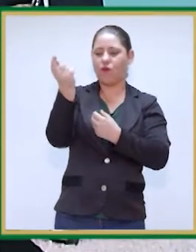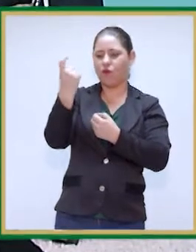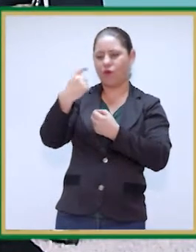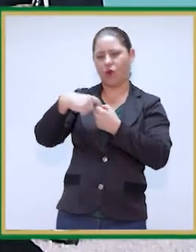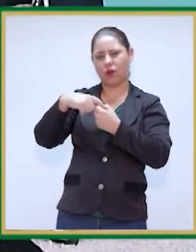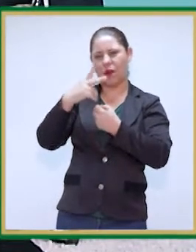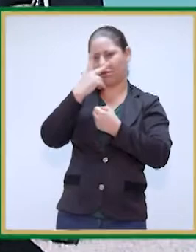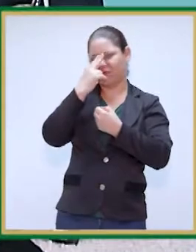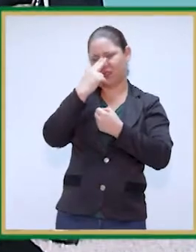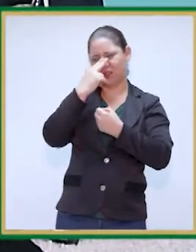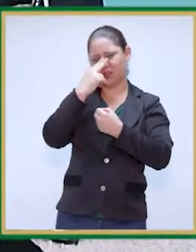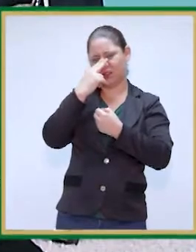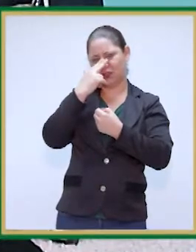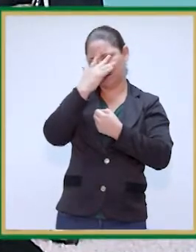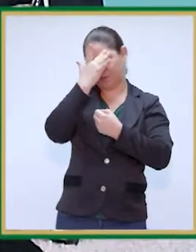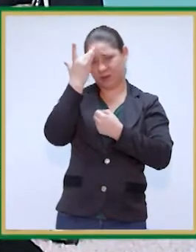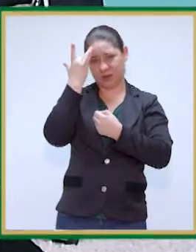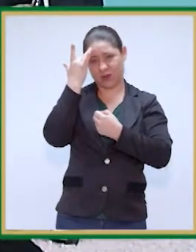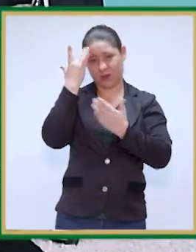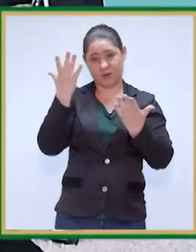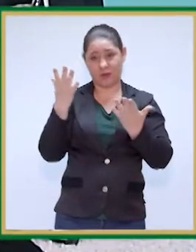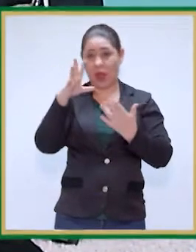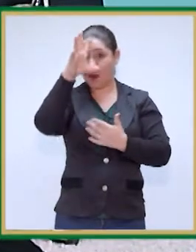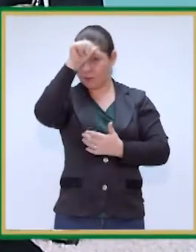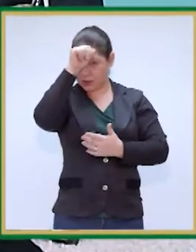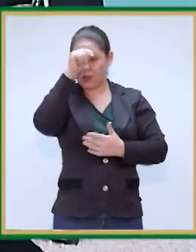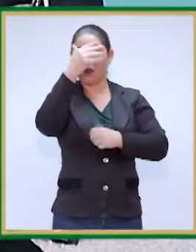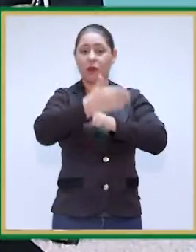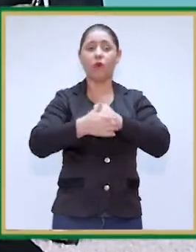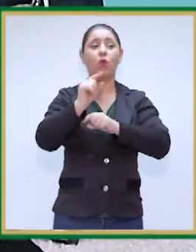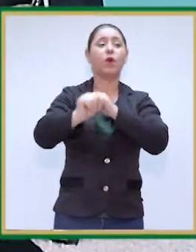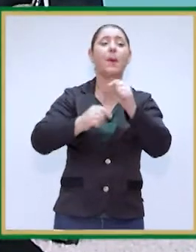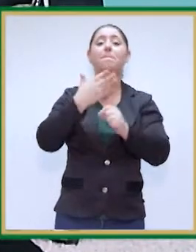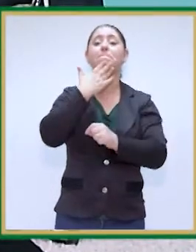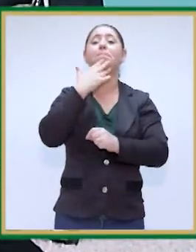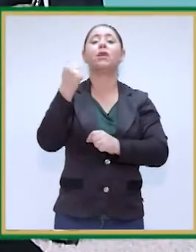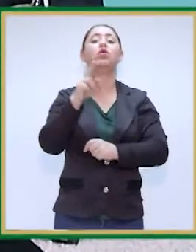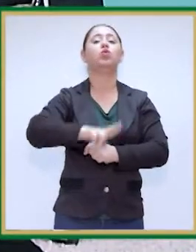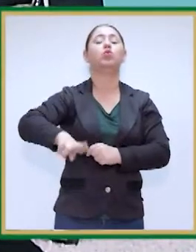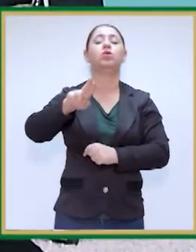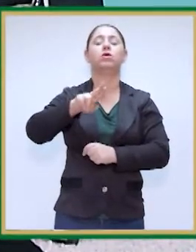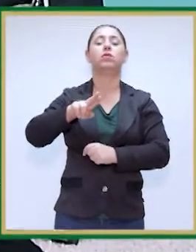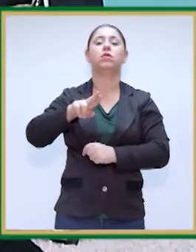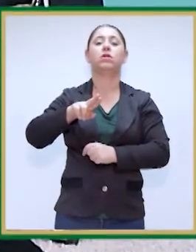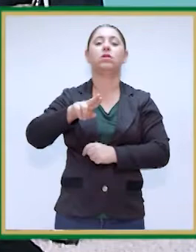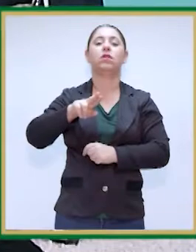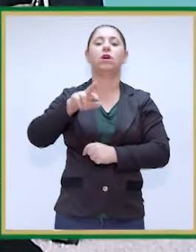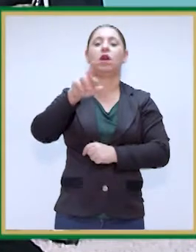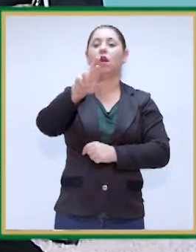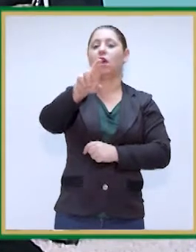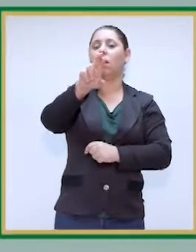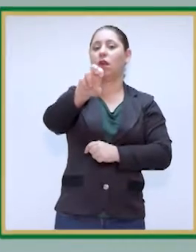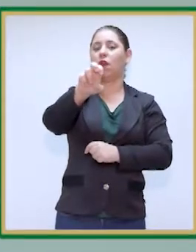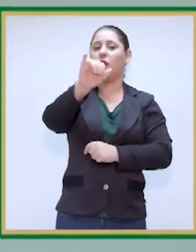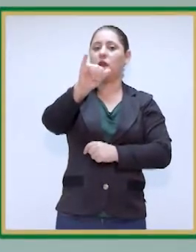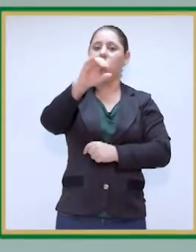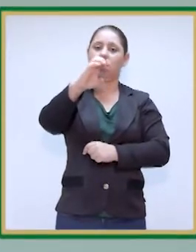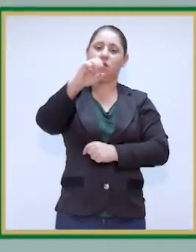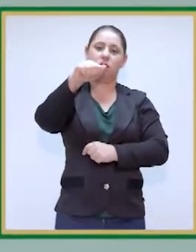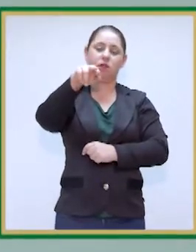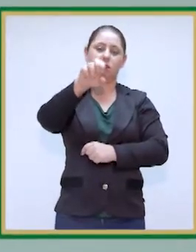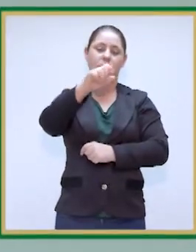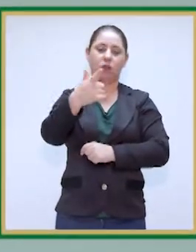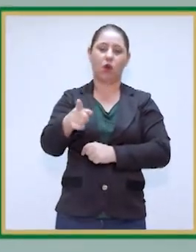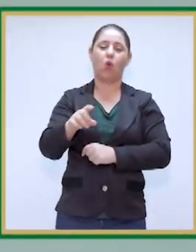voltar. Dá a impressão que a pessoa... A gente quer aprender. Fala pra gente então, defensor, o que seria melhor usar? Eu acho que é reinserção